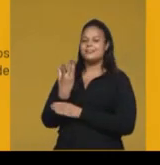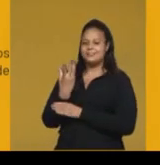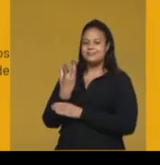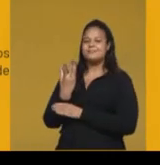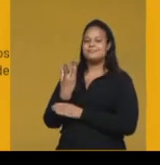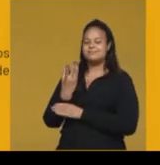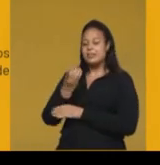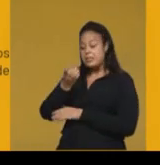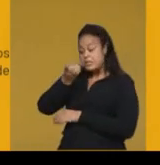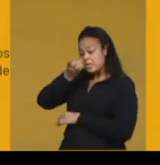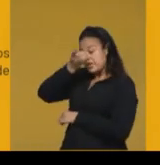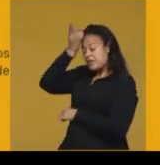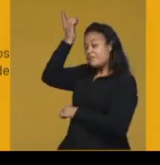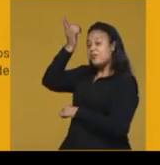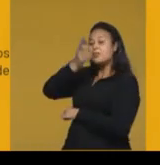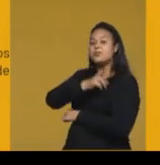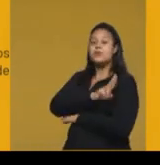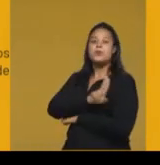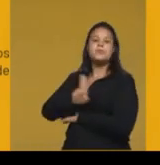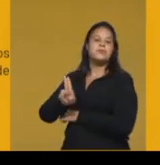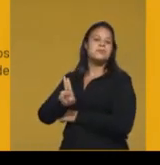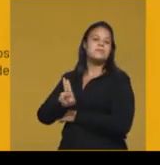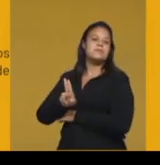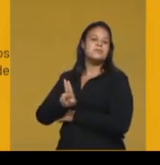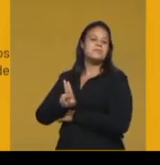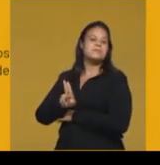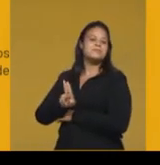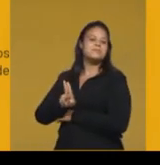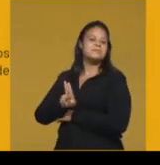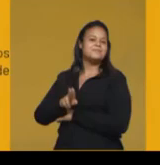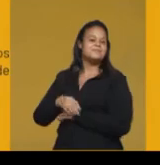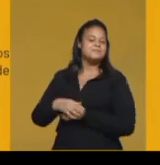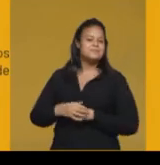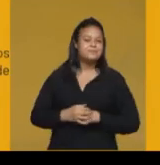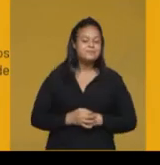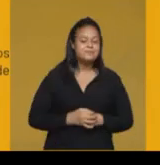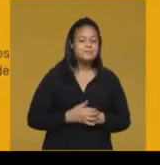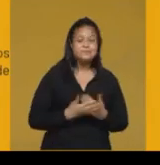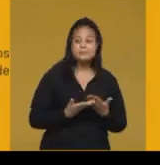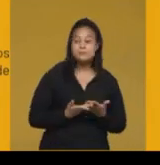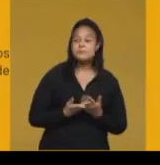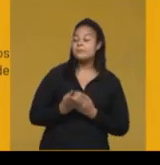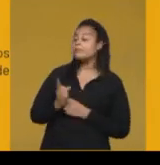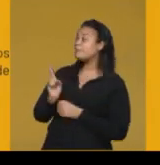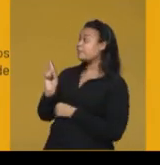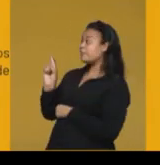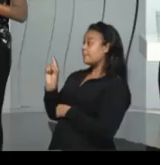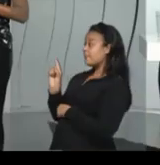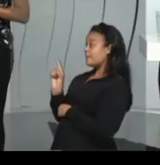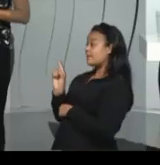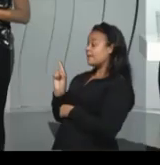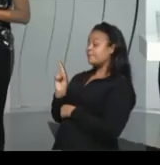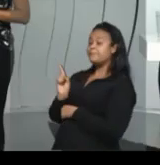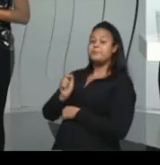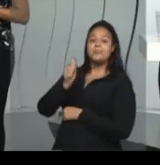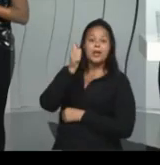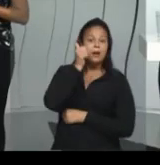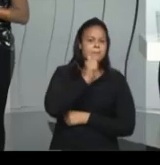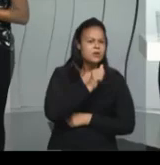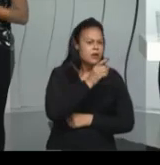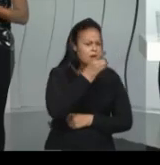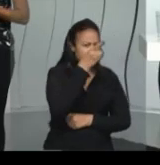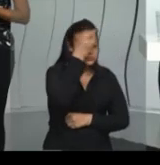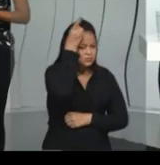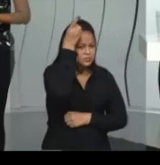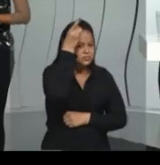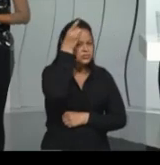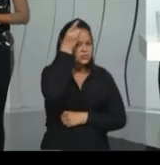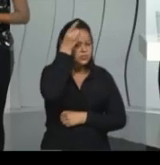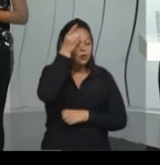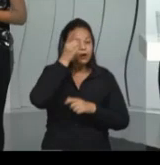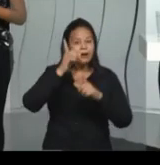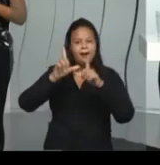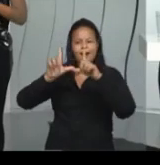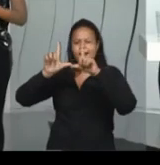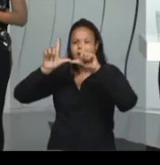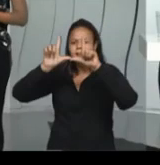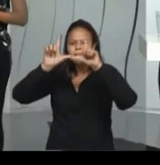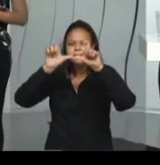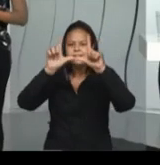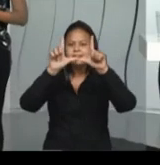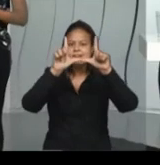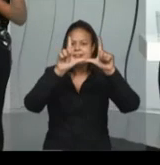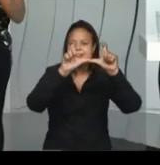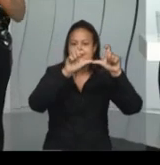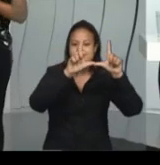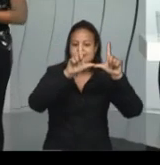a pedido da autora do relato. Então, aqui essa autora, olha que interessante, ela também fotografou, ela fez